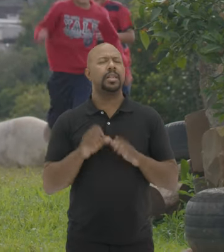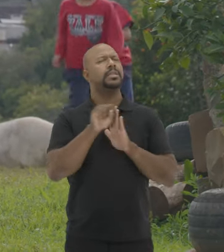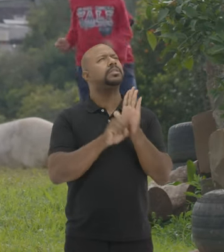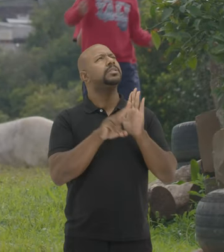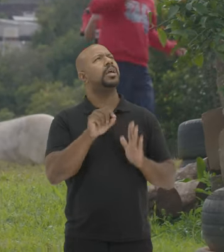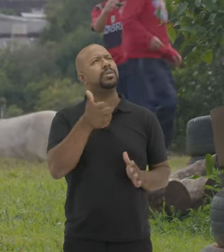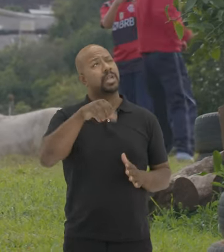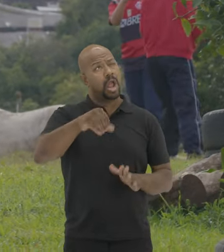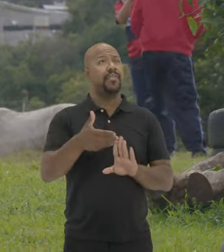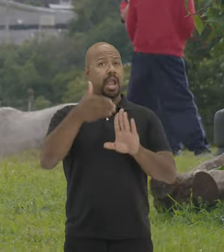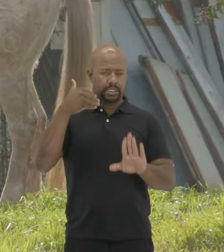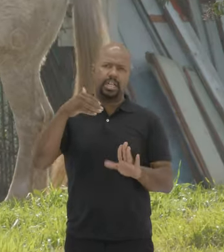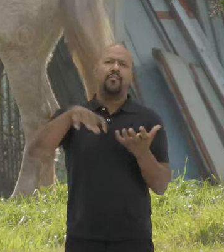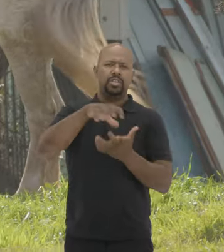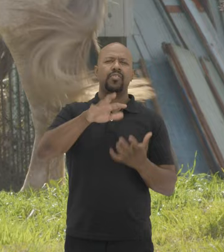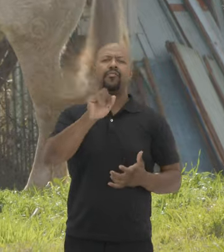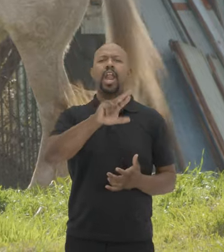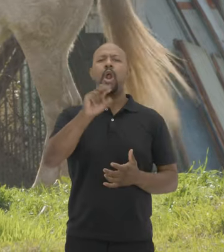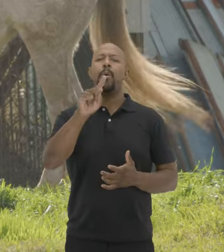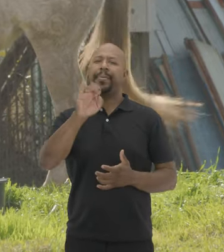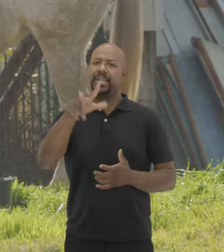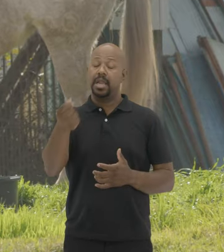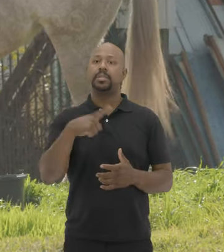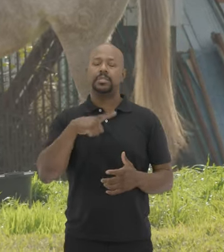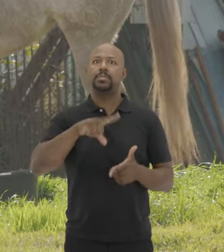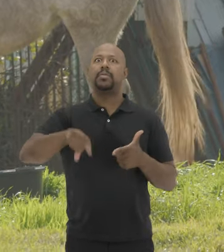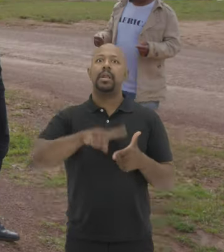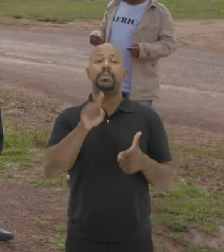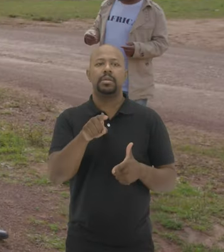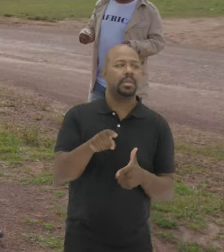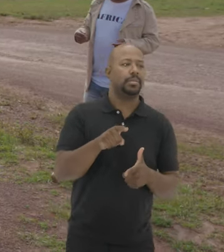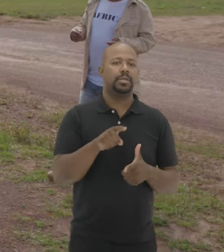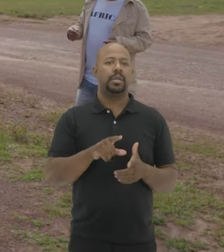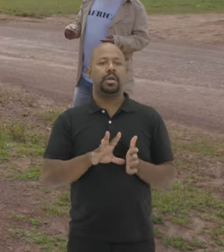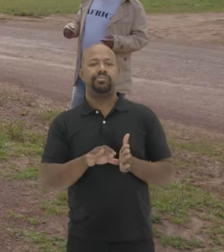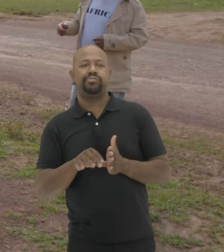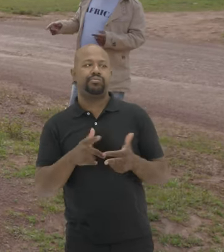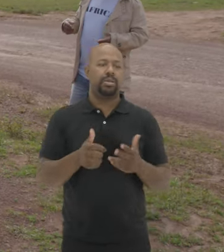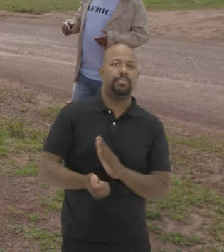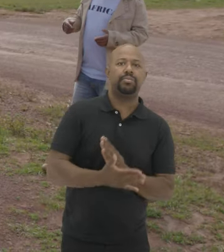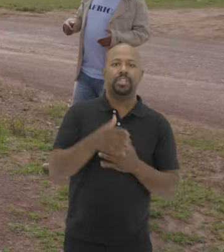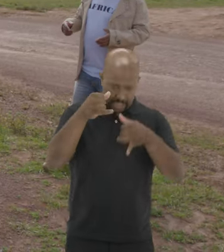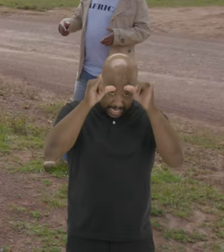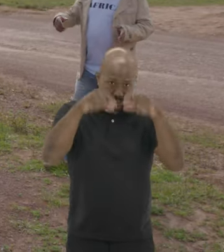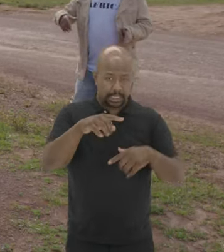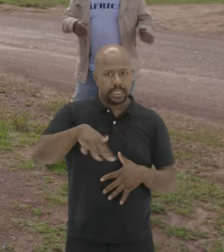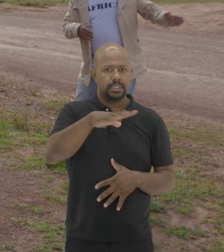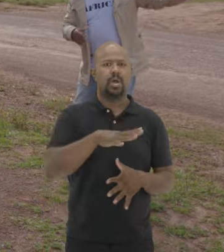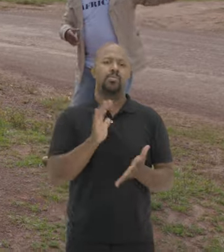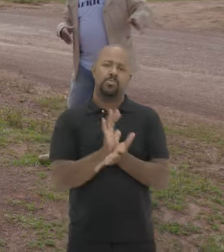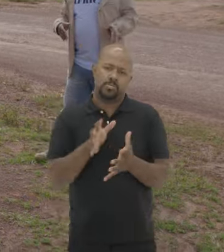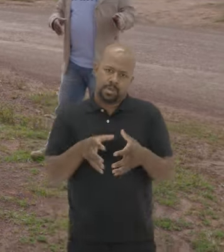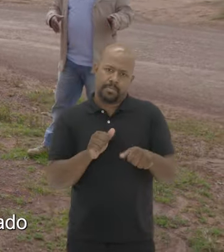mesmo da Revolução Farroupilha nós tinha um grave problema na verdade o contrabando de gado aqui na região então o Caminho das tropas eles